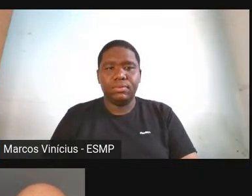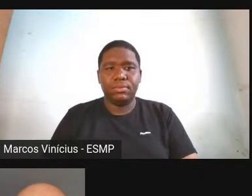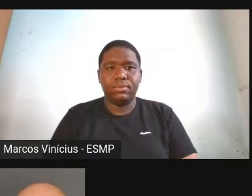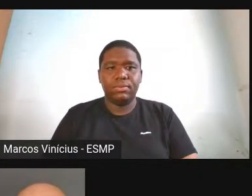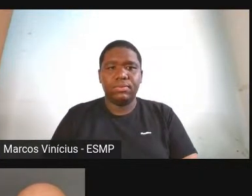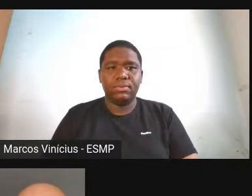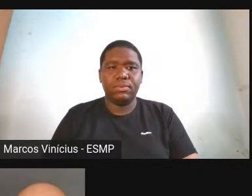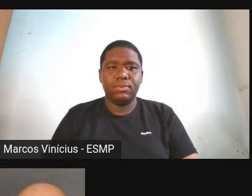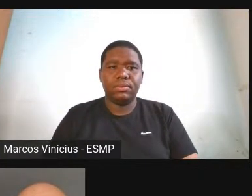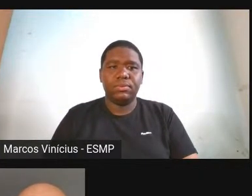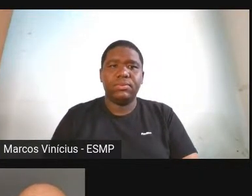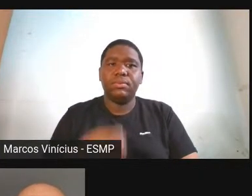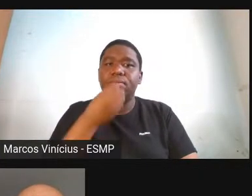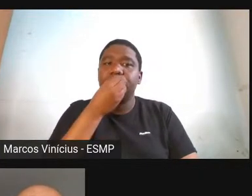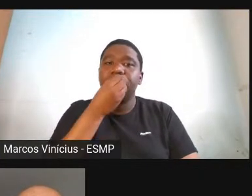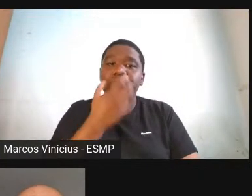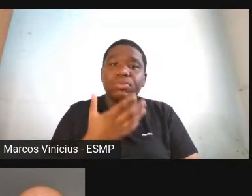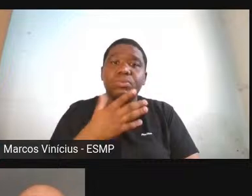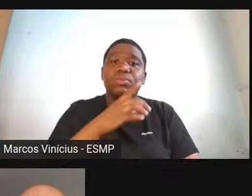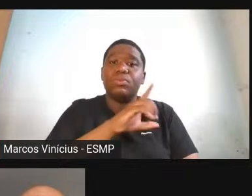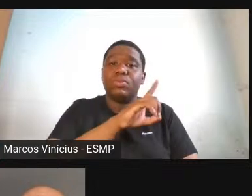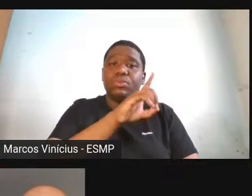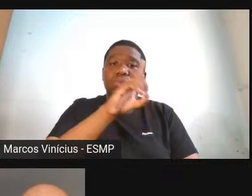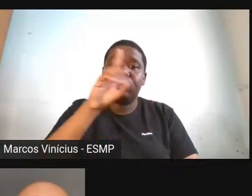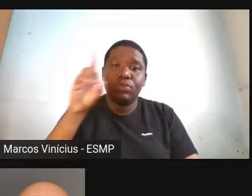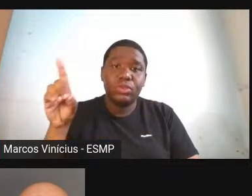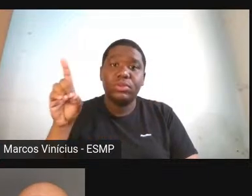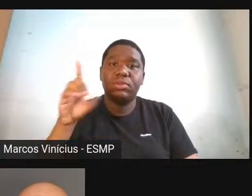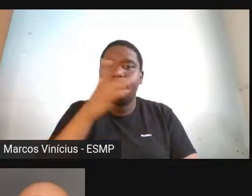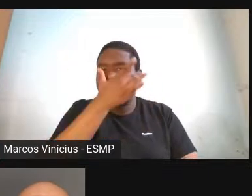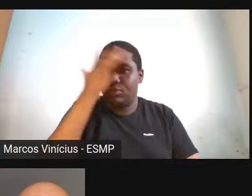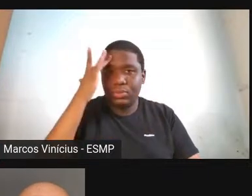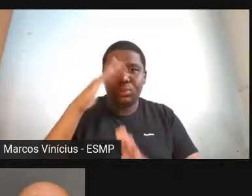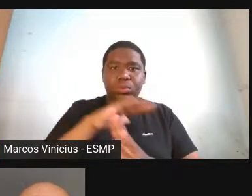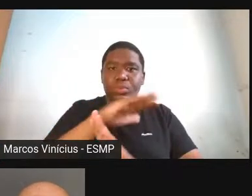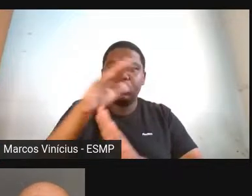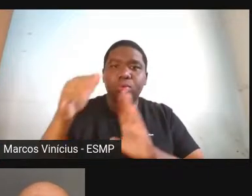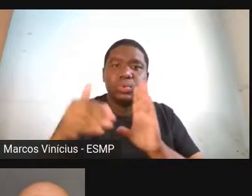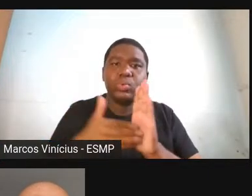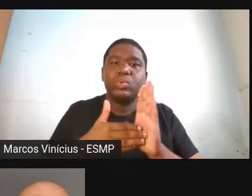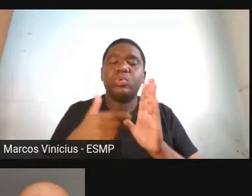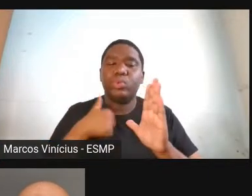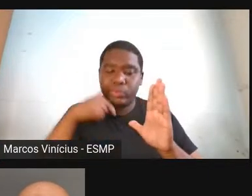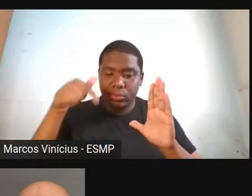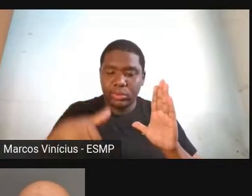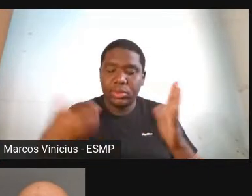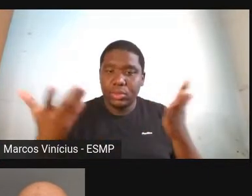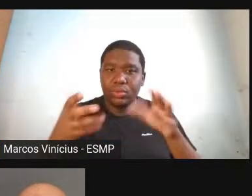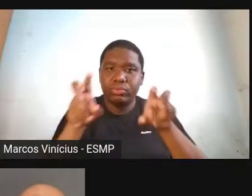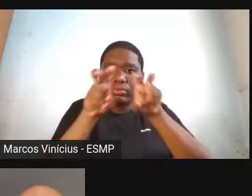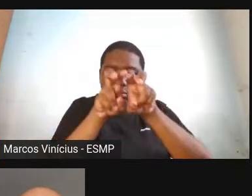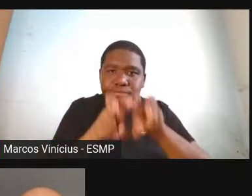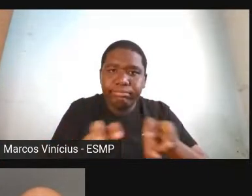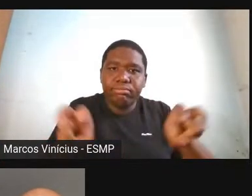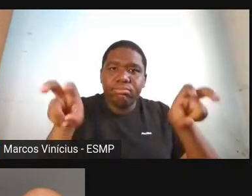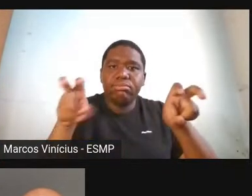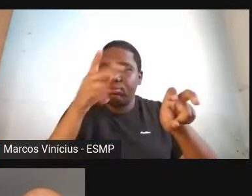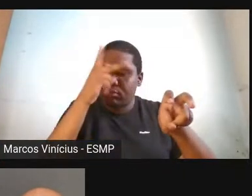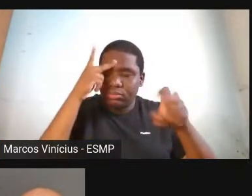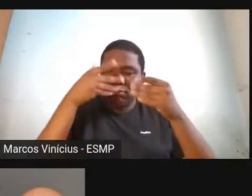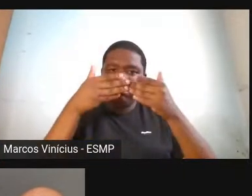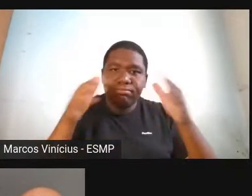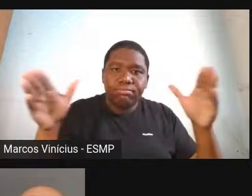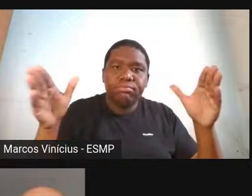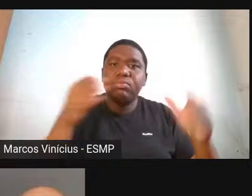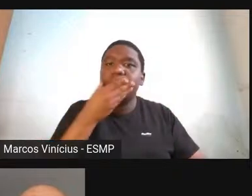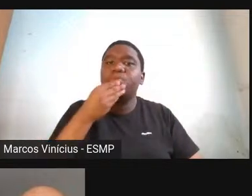Bom dia a todos, a todas e todas. Saúdo a mesa de abertura, o doutor